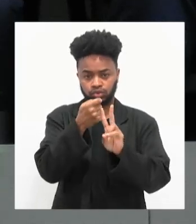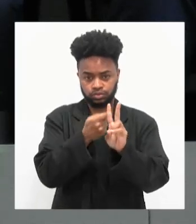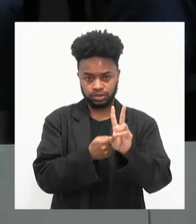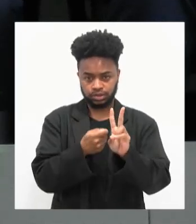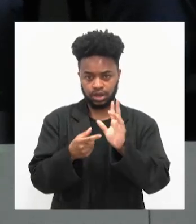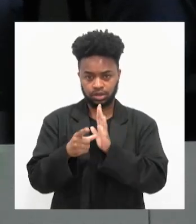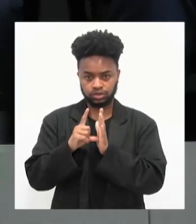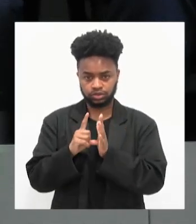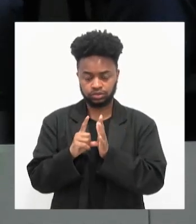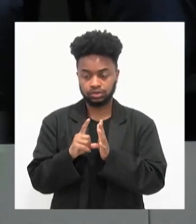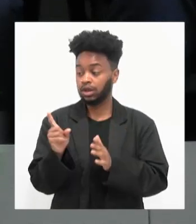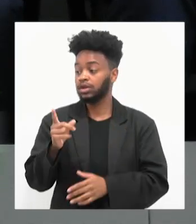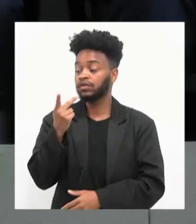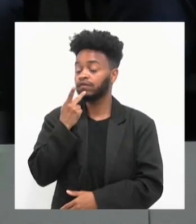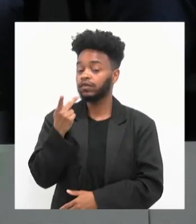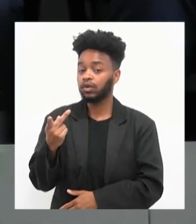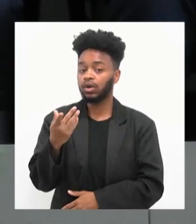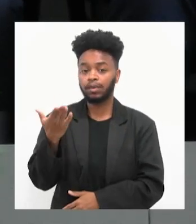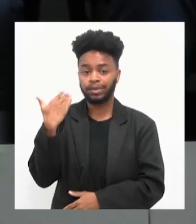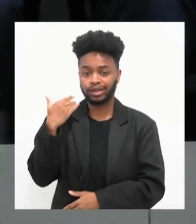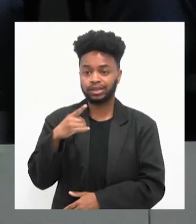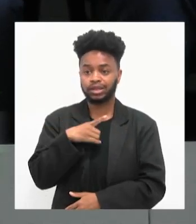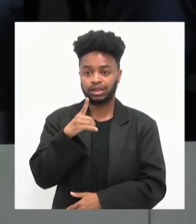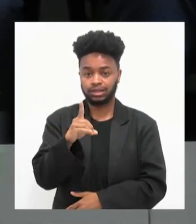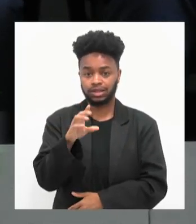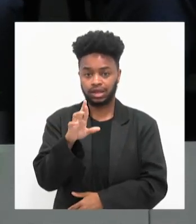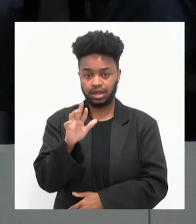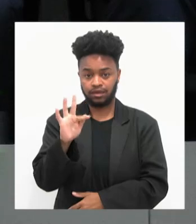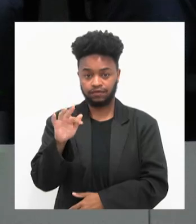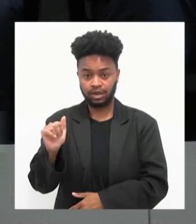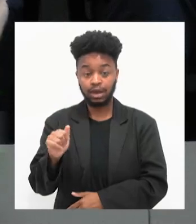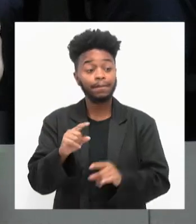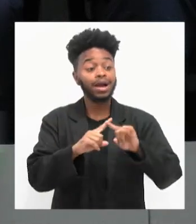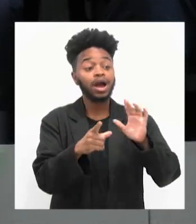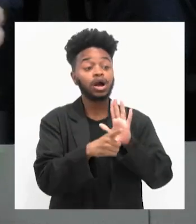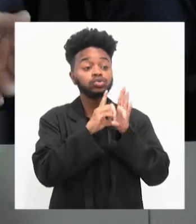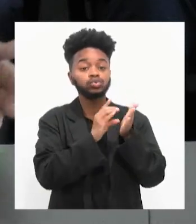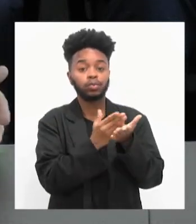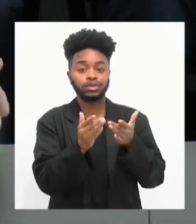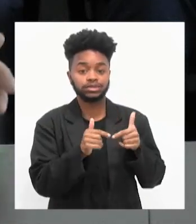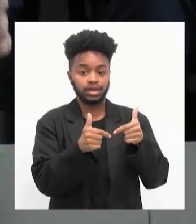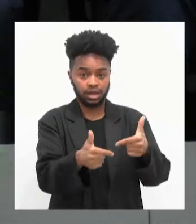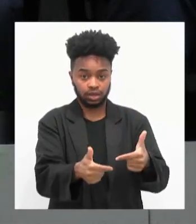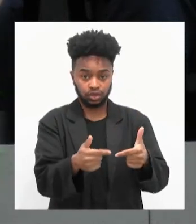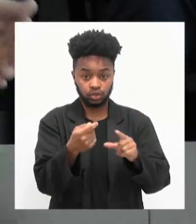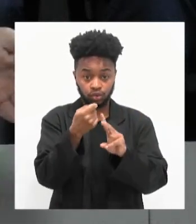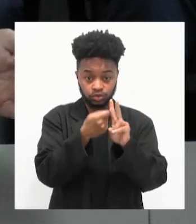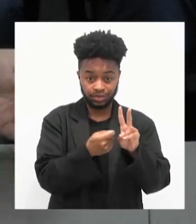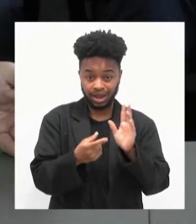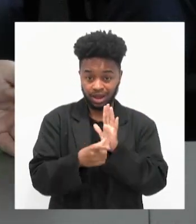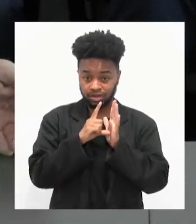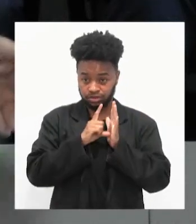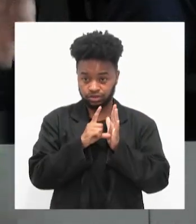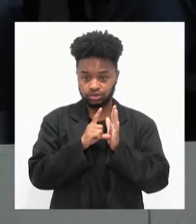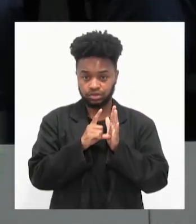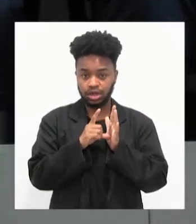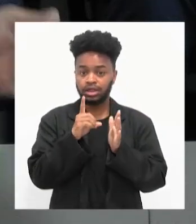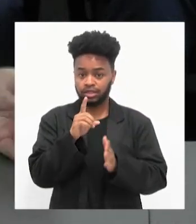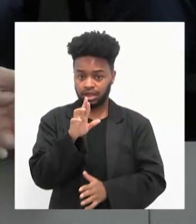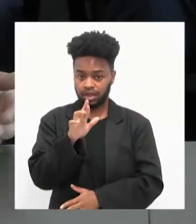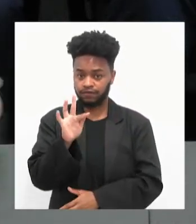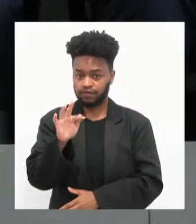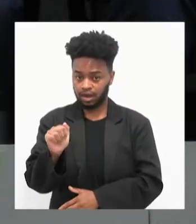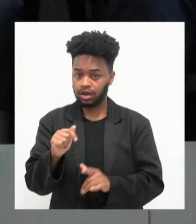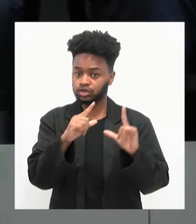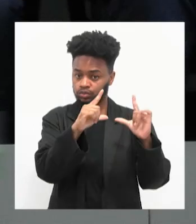aqui que antes o senhor fazia para a DRFA. Isso, mas então, antes de começar essas operações, os 2 Aham. meses antes, ainda com a DRFA, ele reduziu